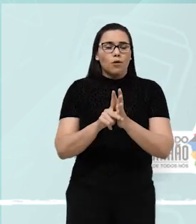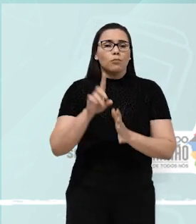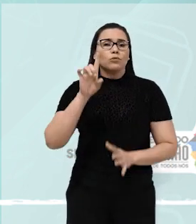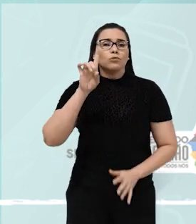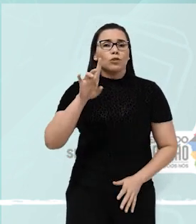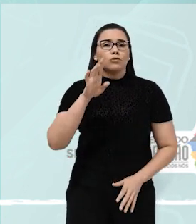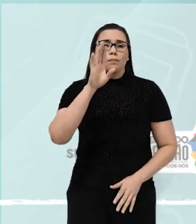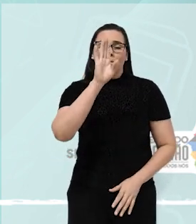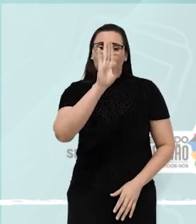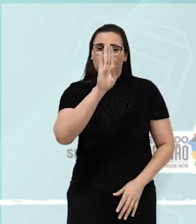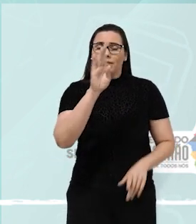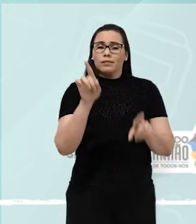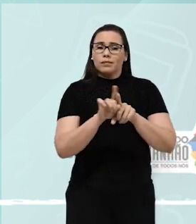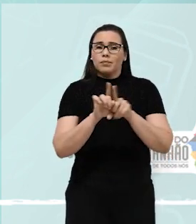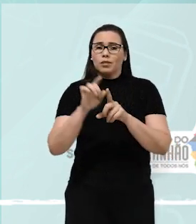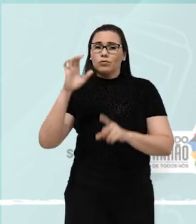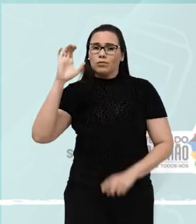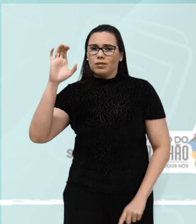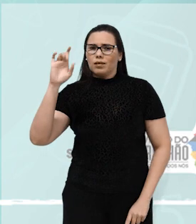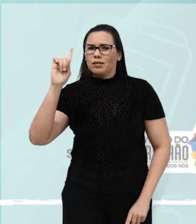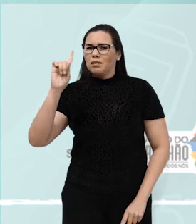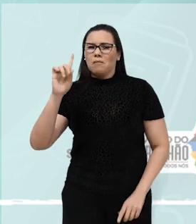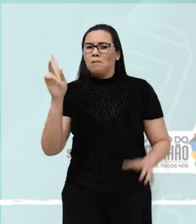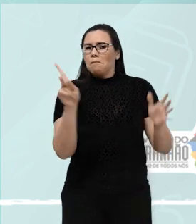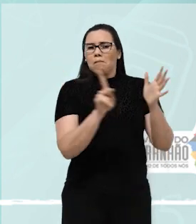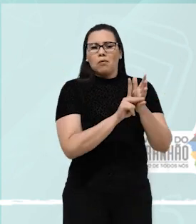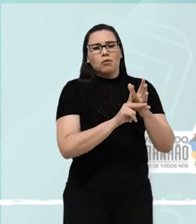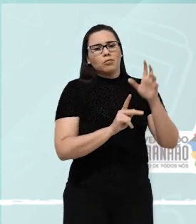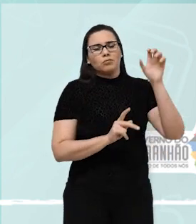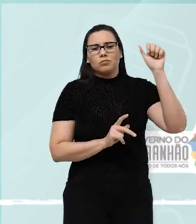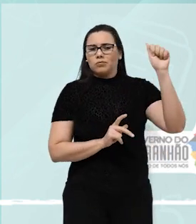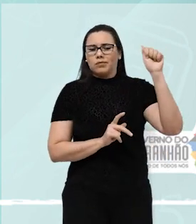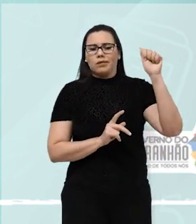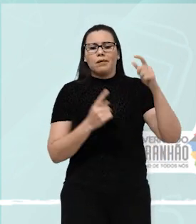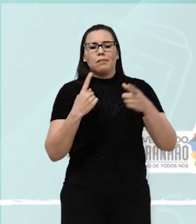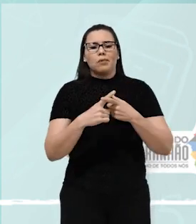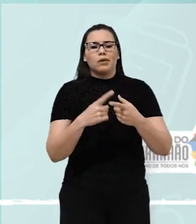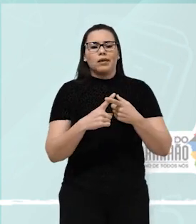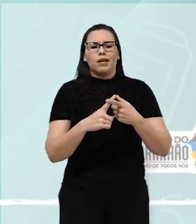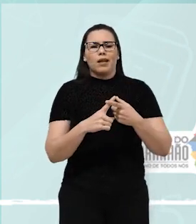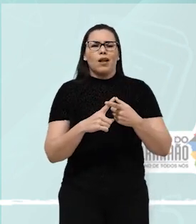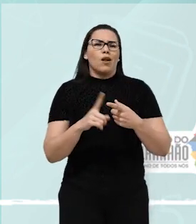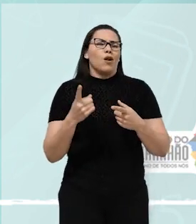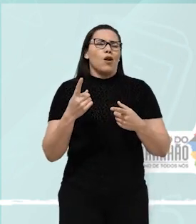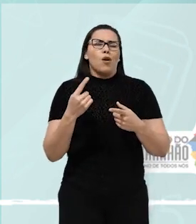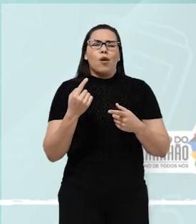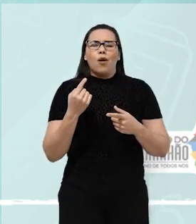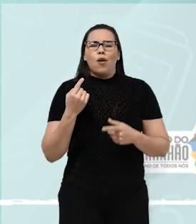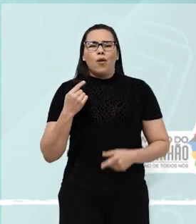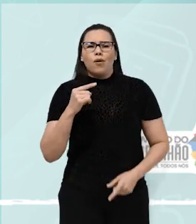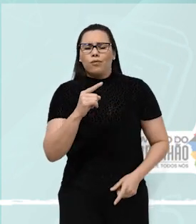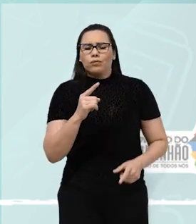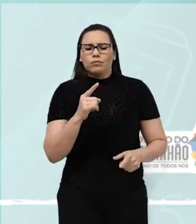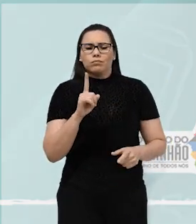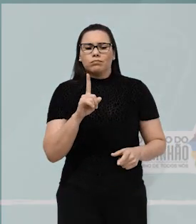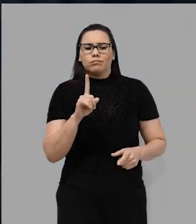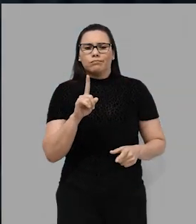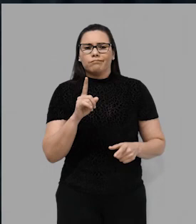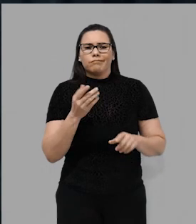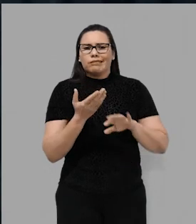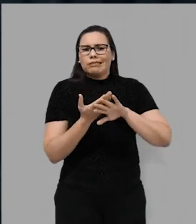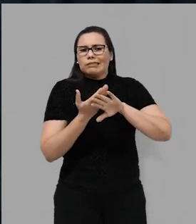à espécie C. Ela não pertence à espécie A. Por quê? Porque ela ficou logo acima desse nó principal